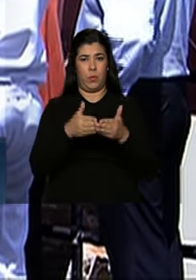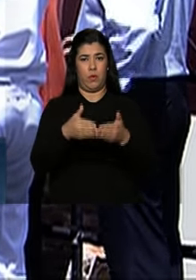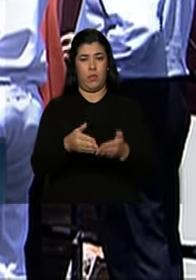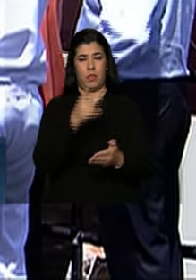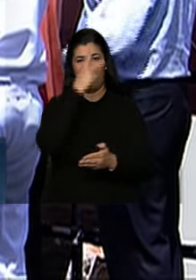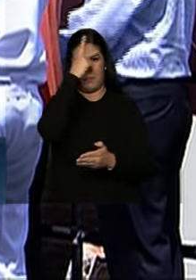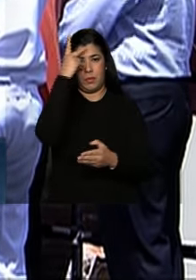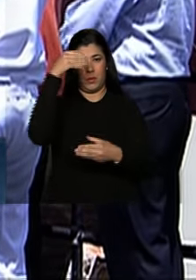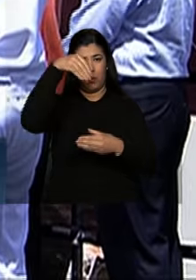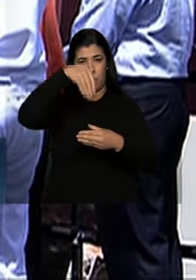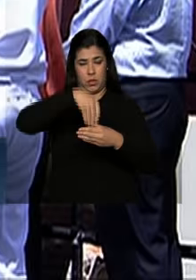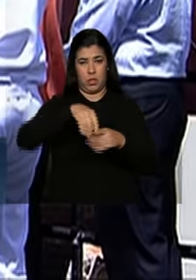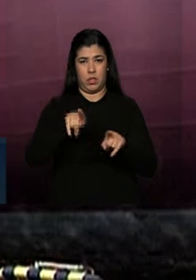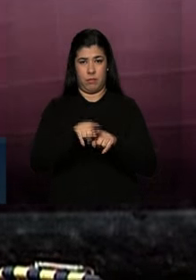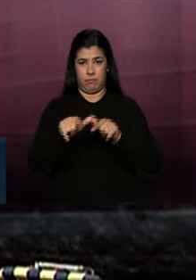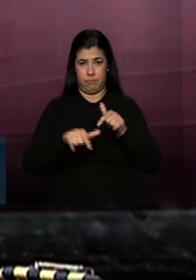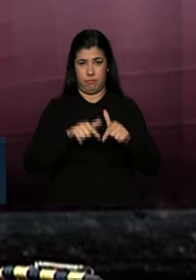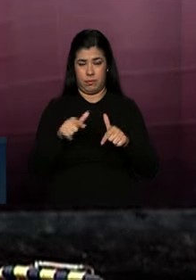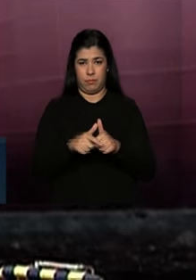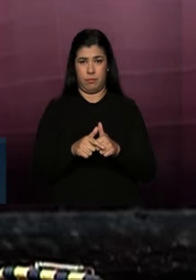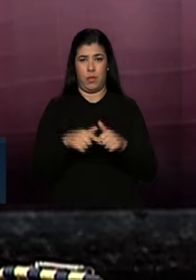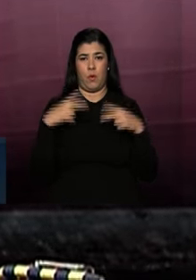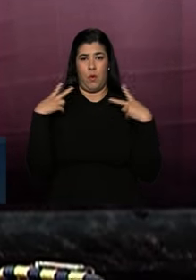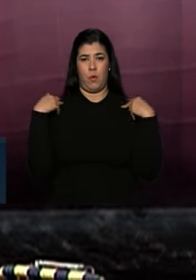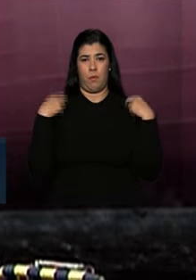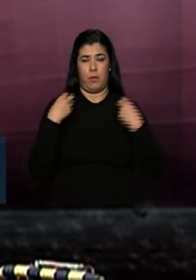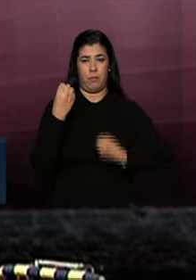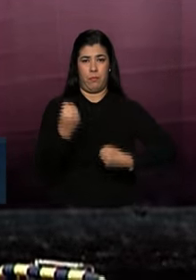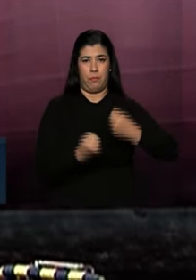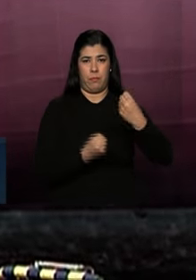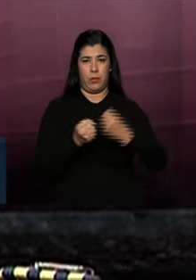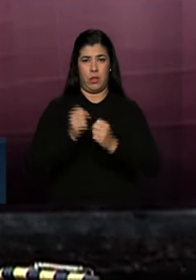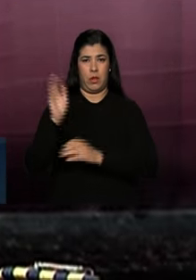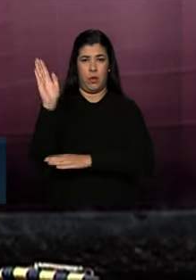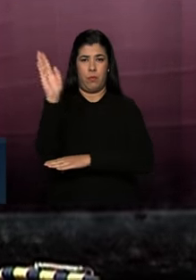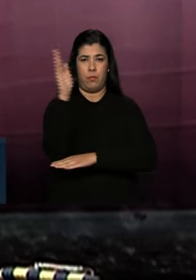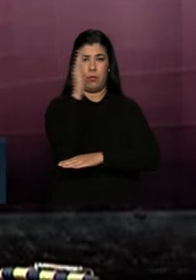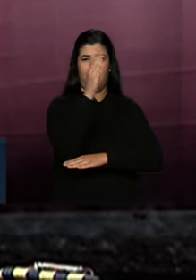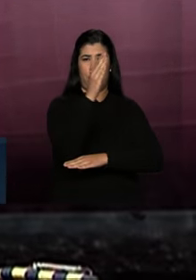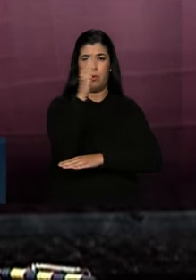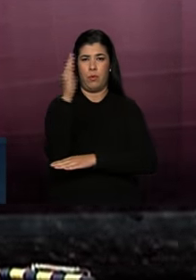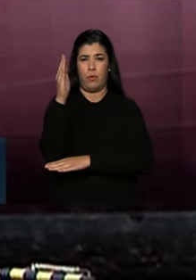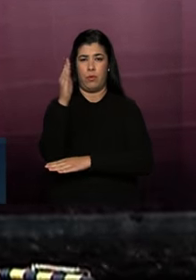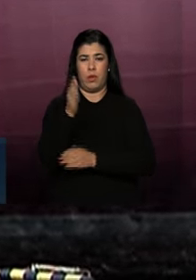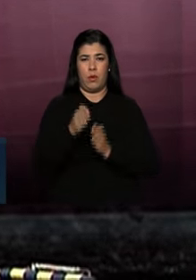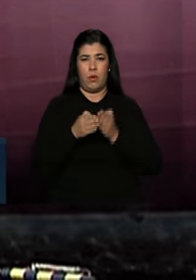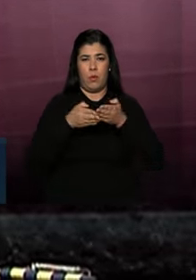irão embarcar, piloto, timoneiro, através das rotas do